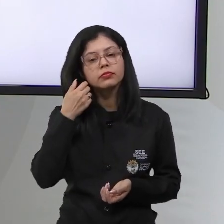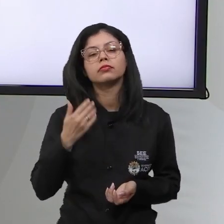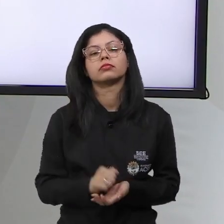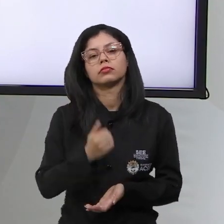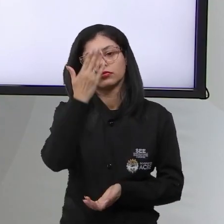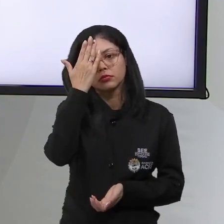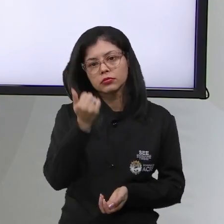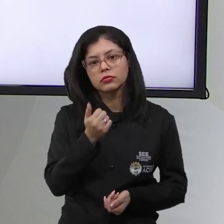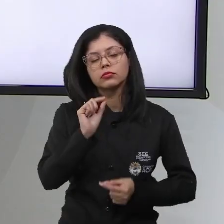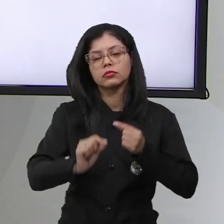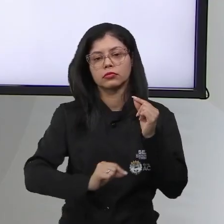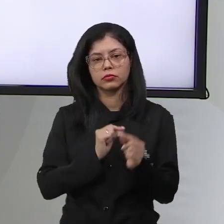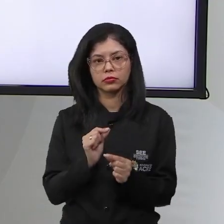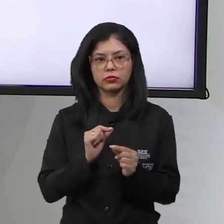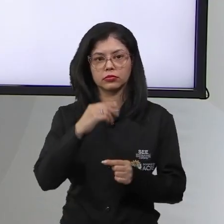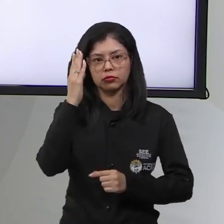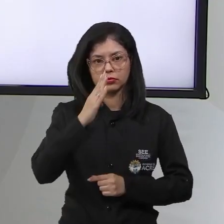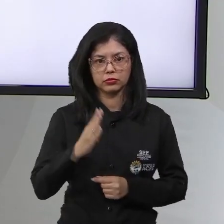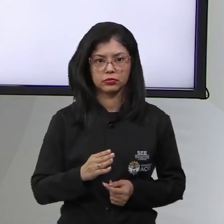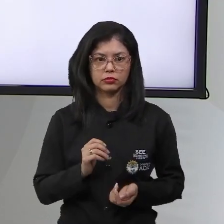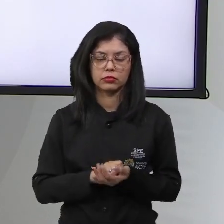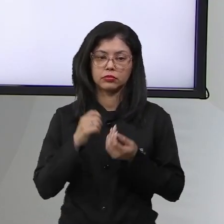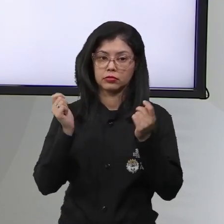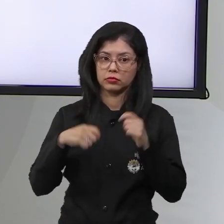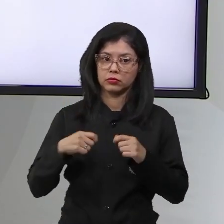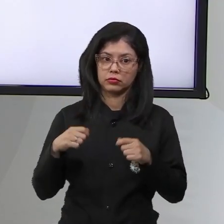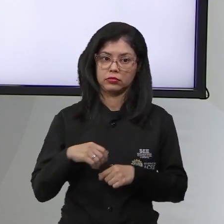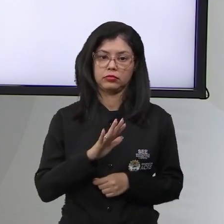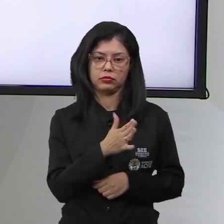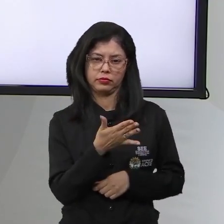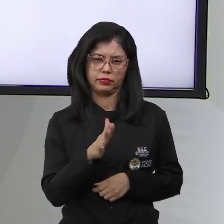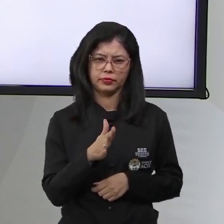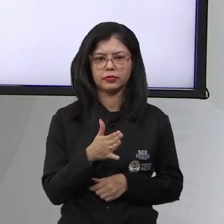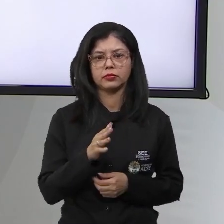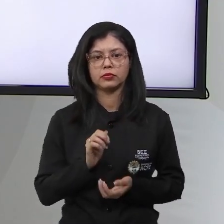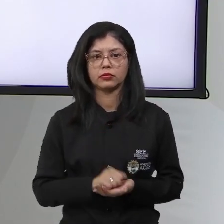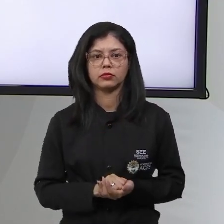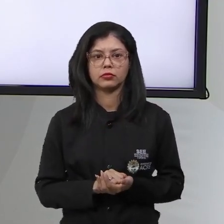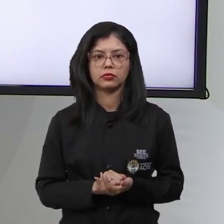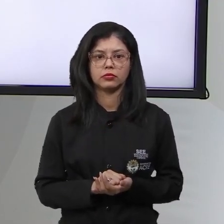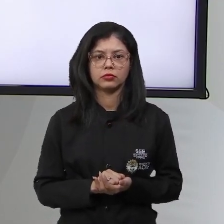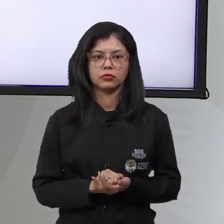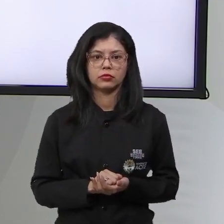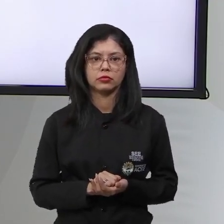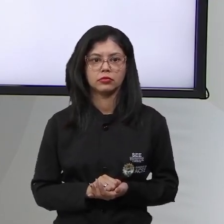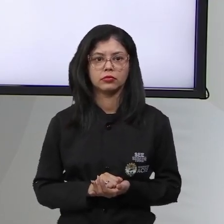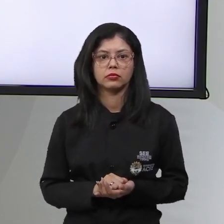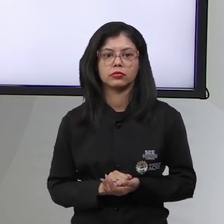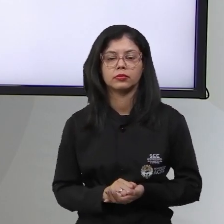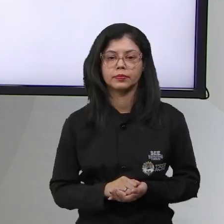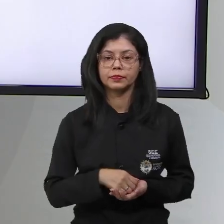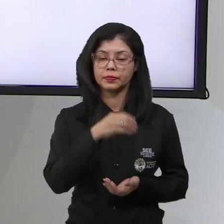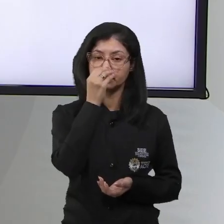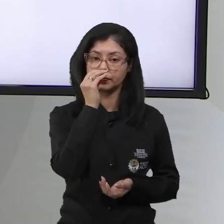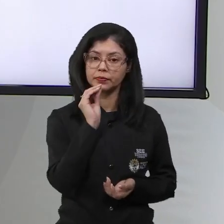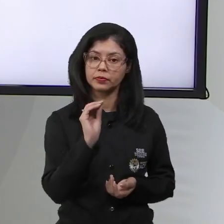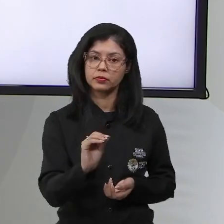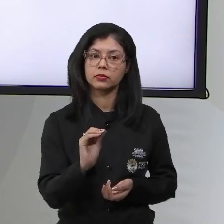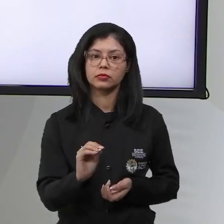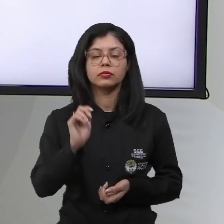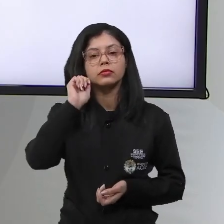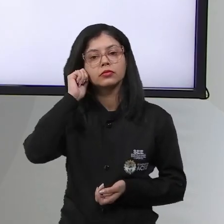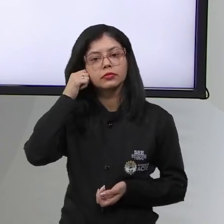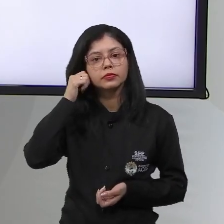nós sabemos que o Brasil, ele possui, digamos assim, uma discriminação em relação